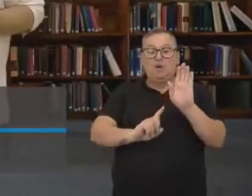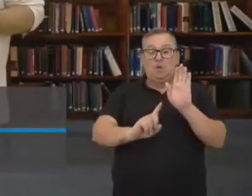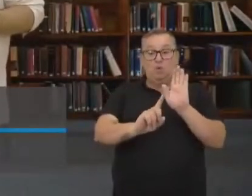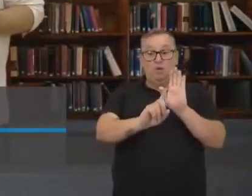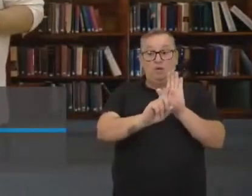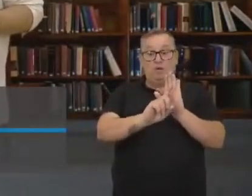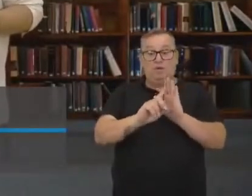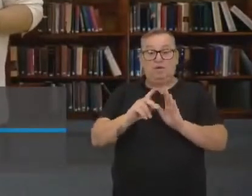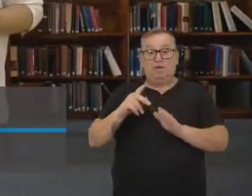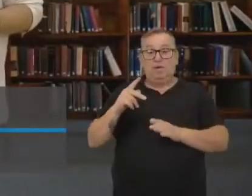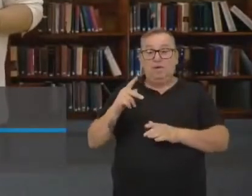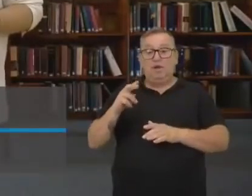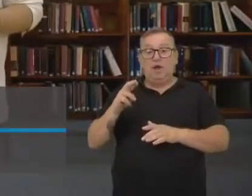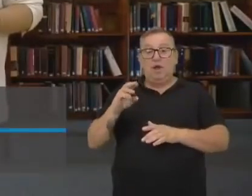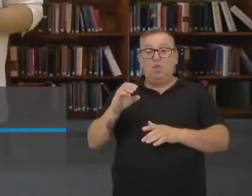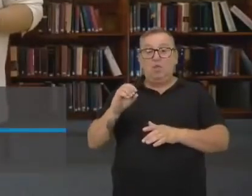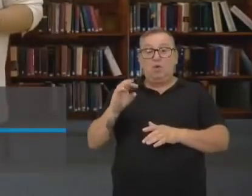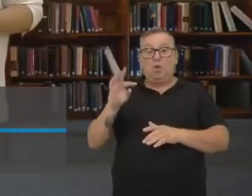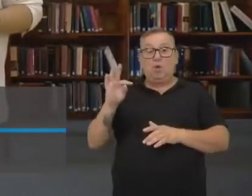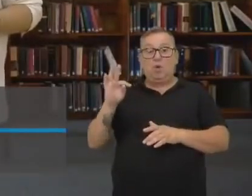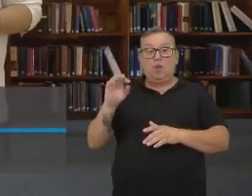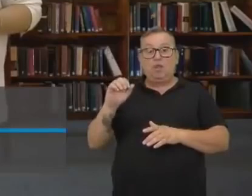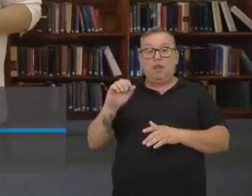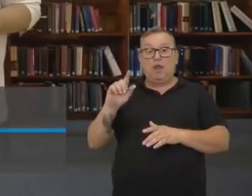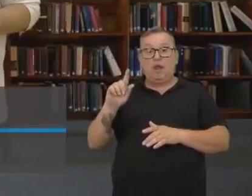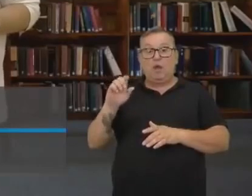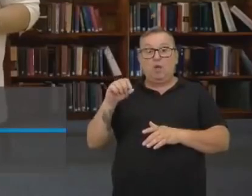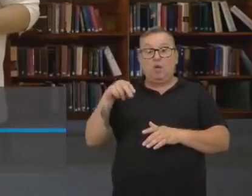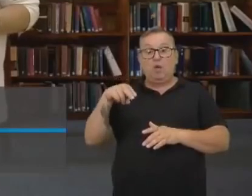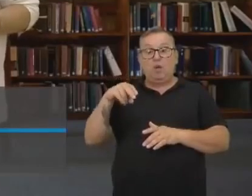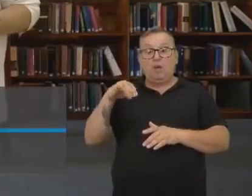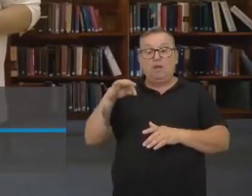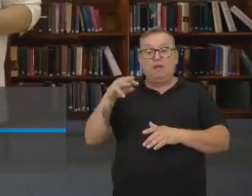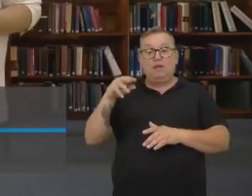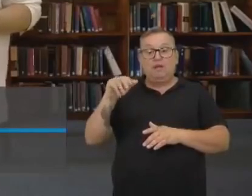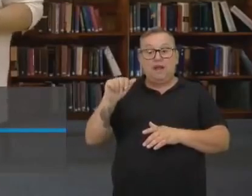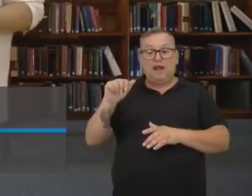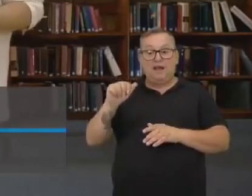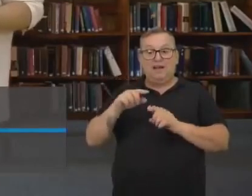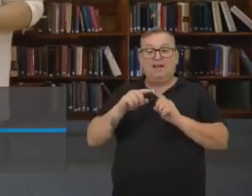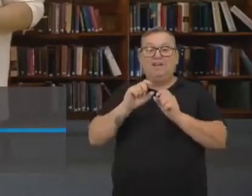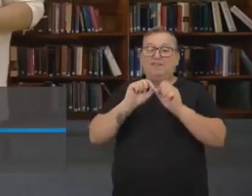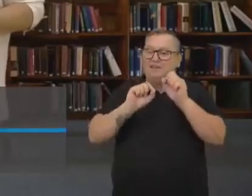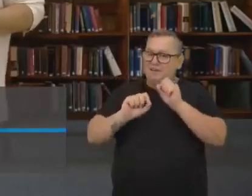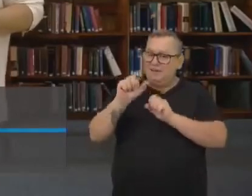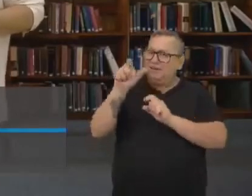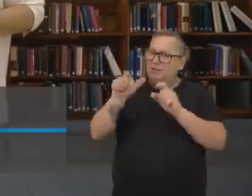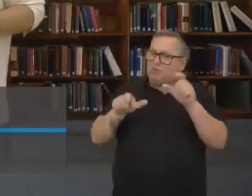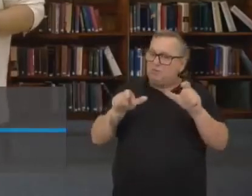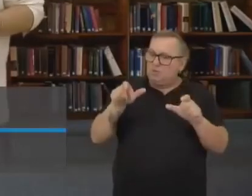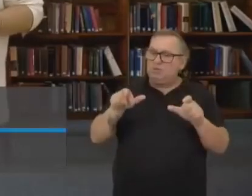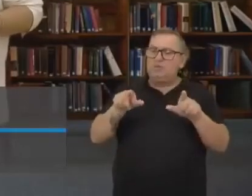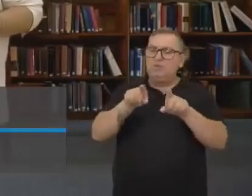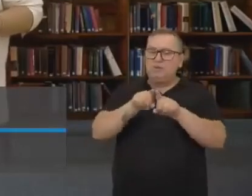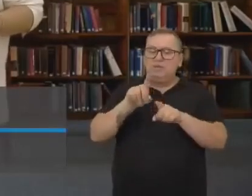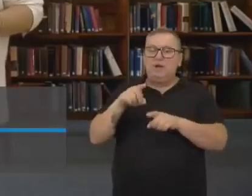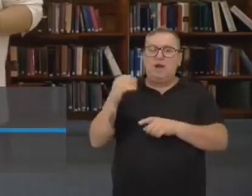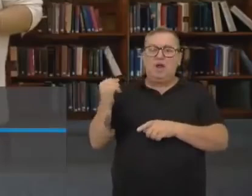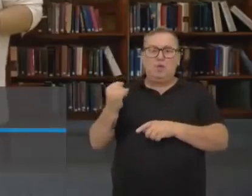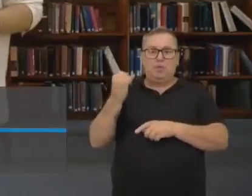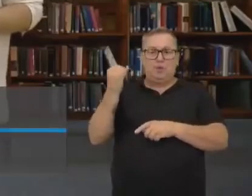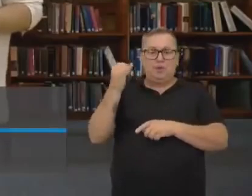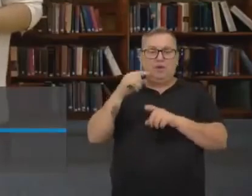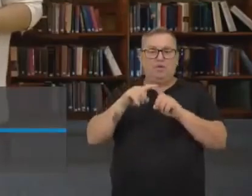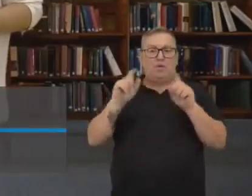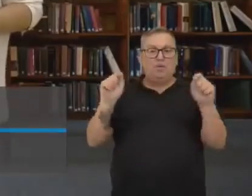o mestre, ele vai ter que ser protagonista da criação desse mundo. Ele não precisa necessariamente ser o personagem protagonista, embora ele possa